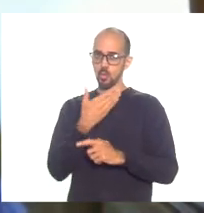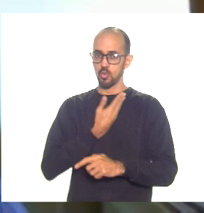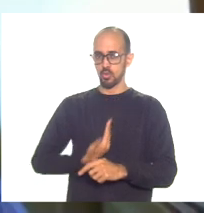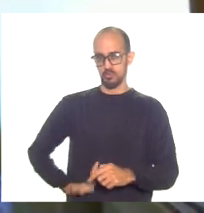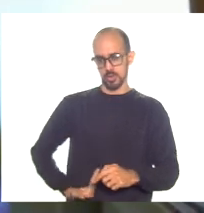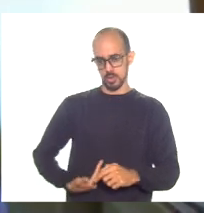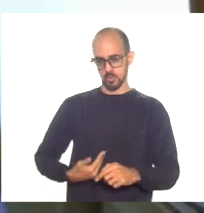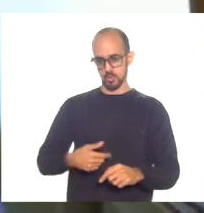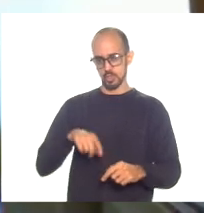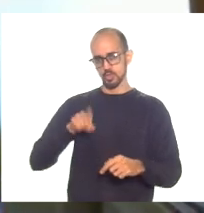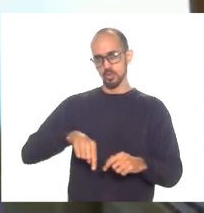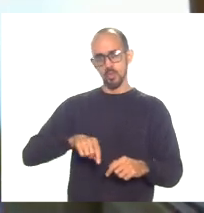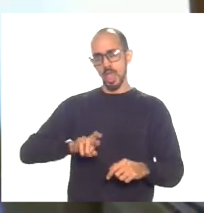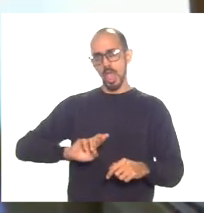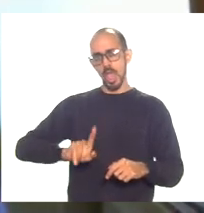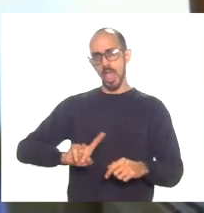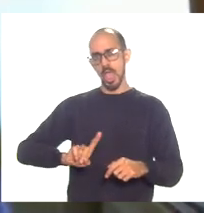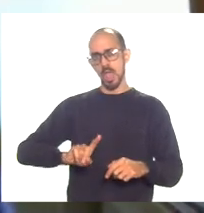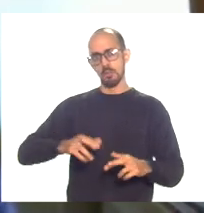Esta não é uma relação